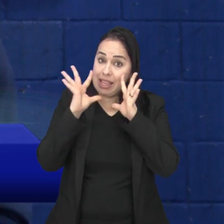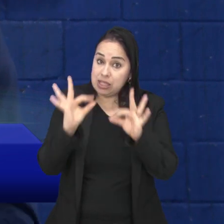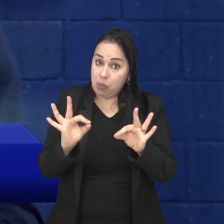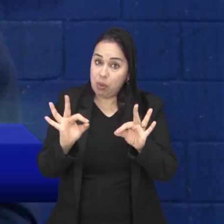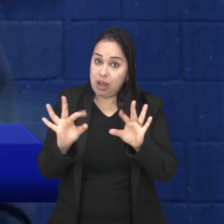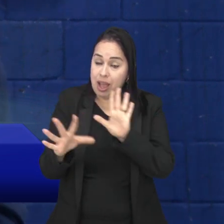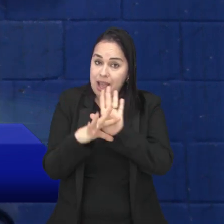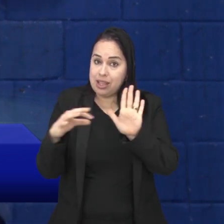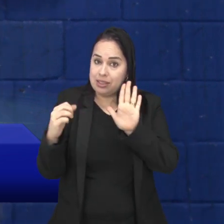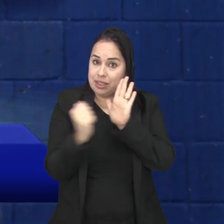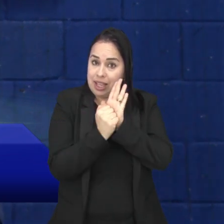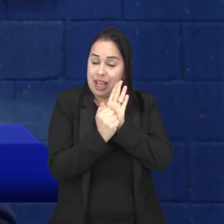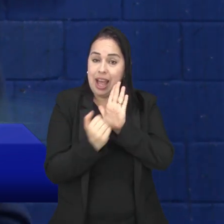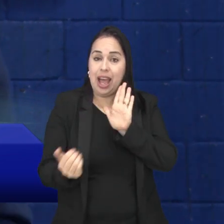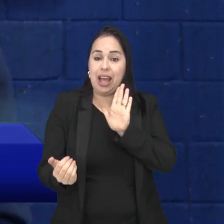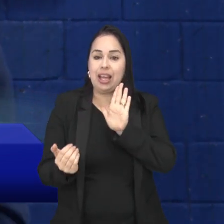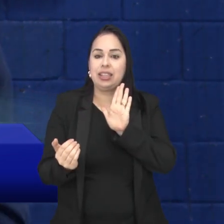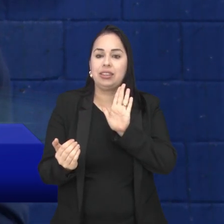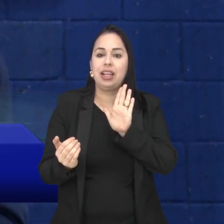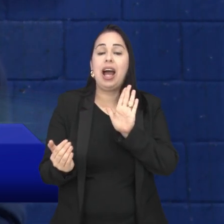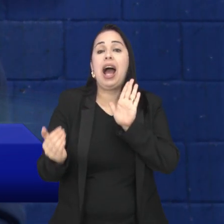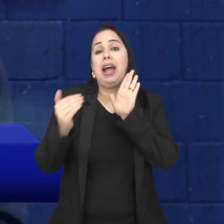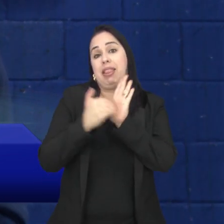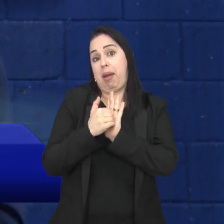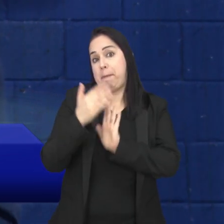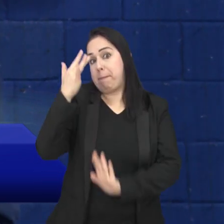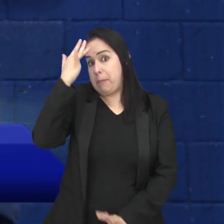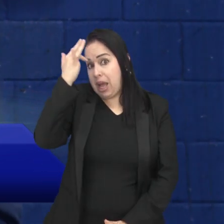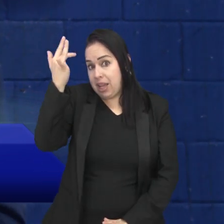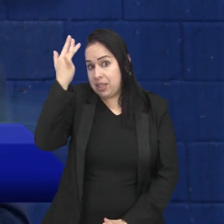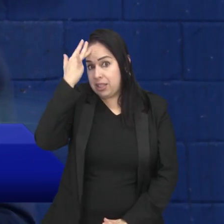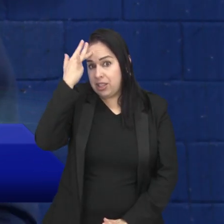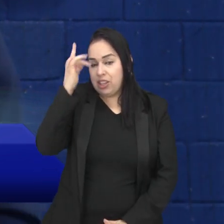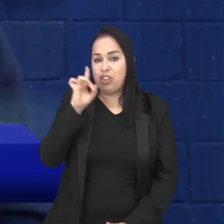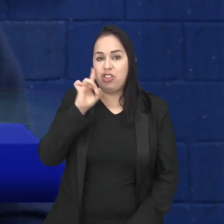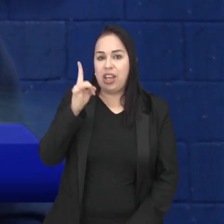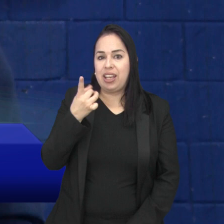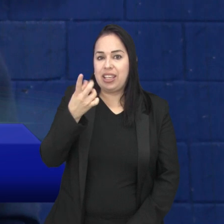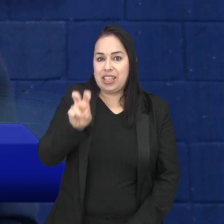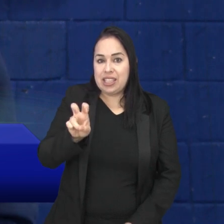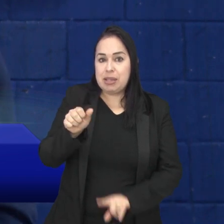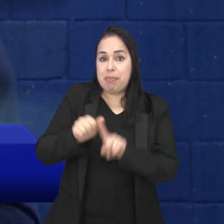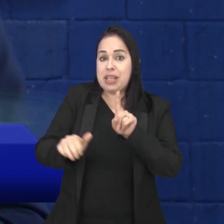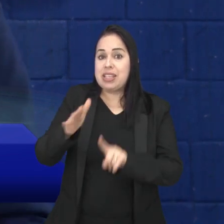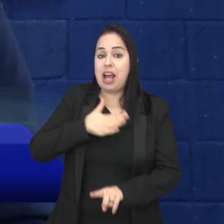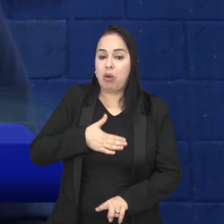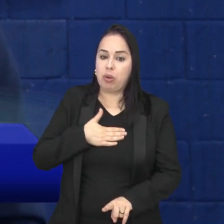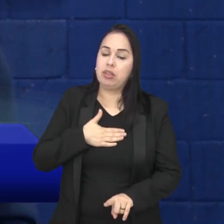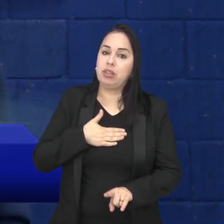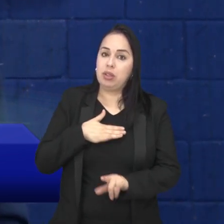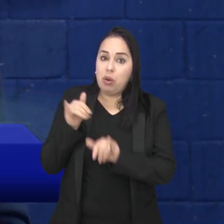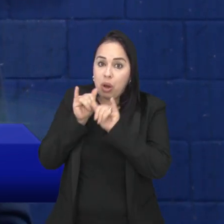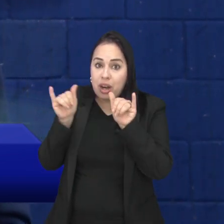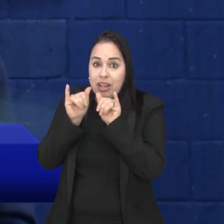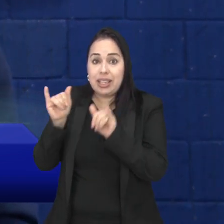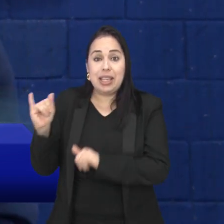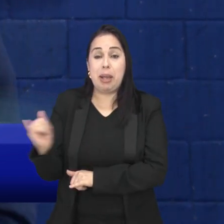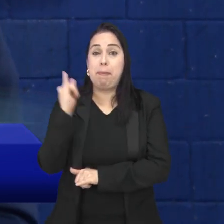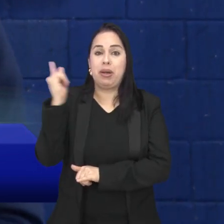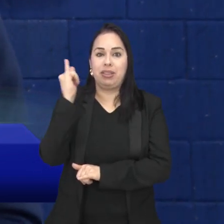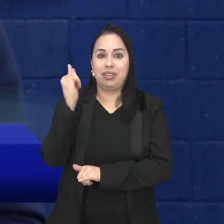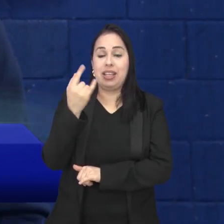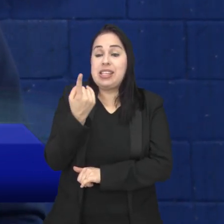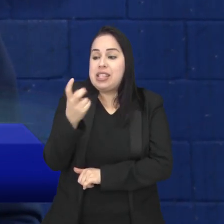porque as inscrições elas estão abertas, elas vão até amanhã, dia 15 de agosto. E outro recado importante é que